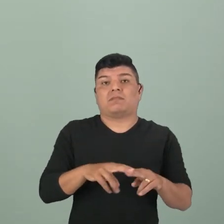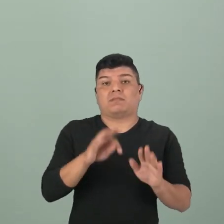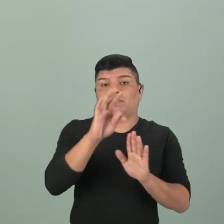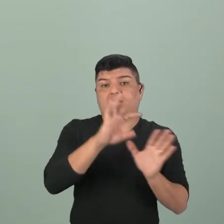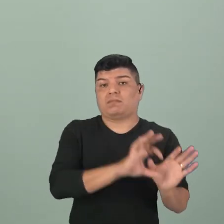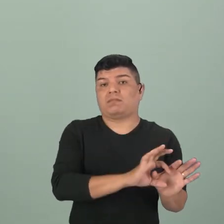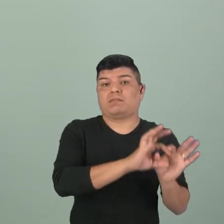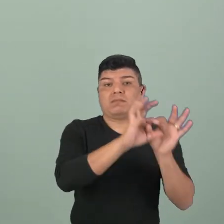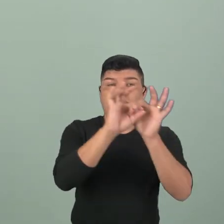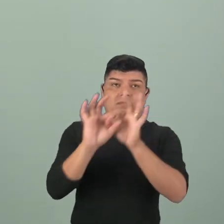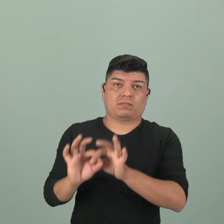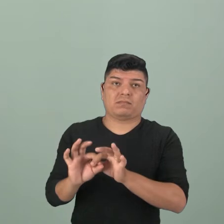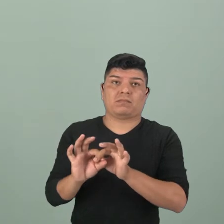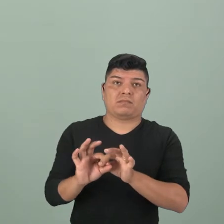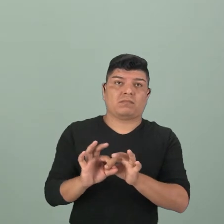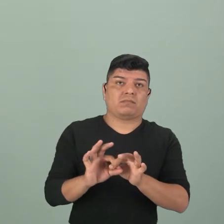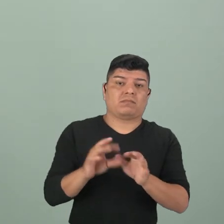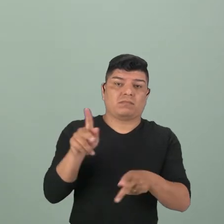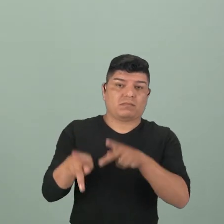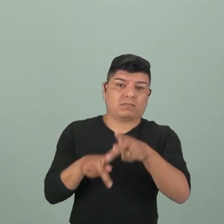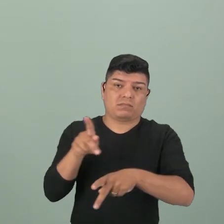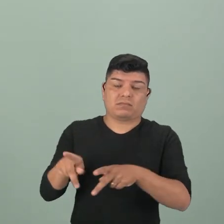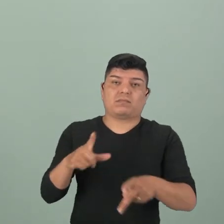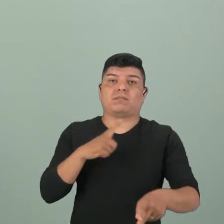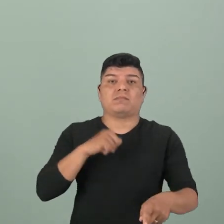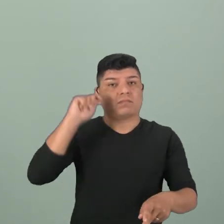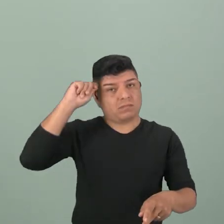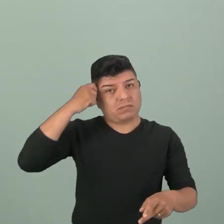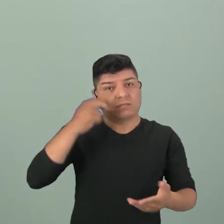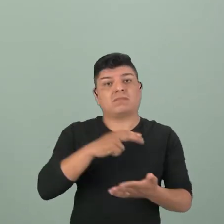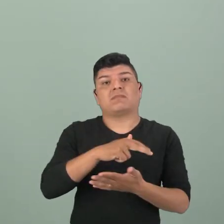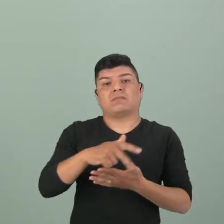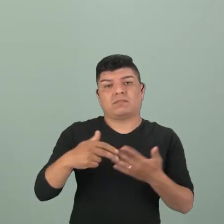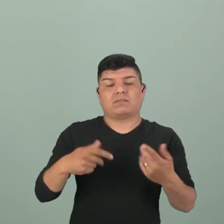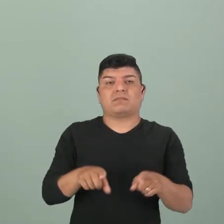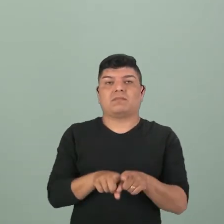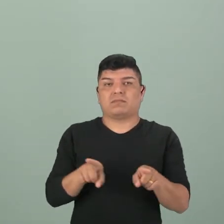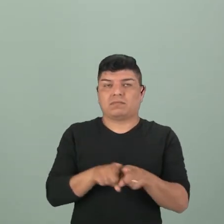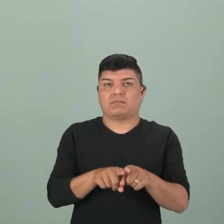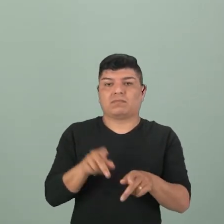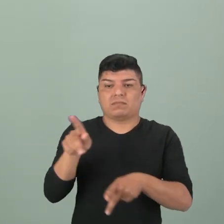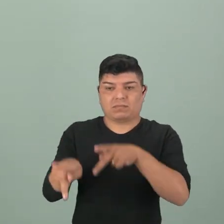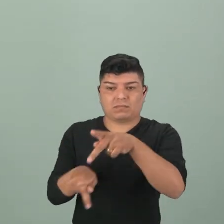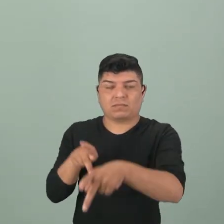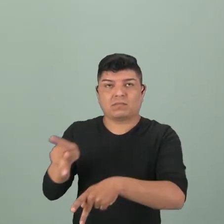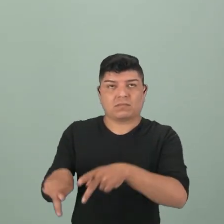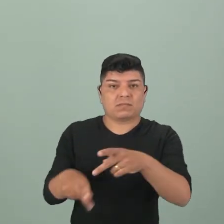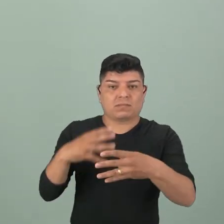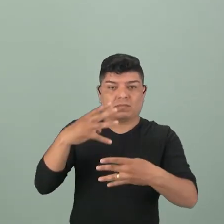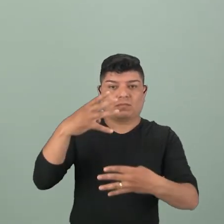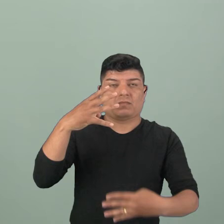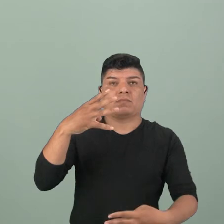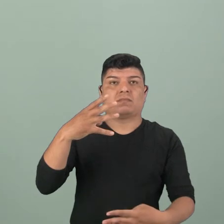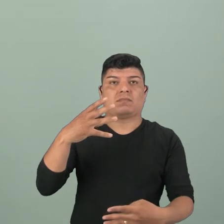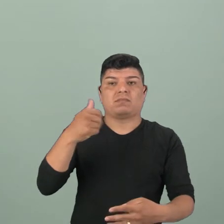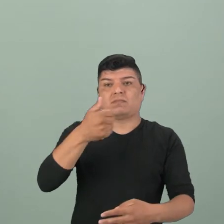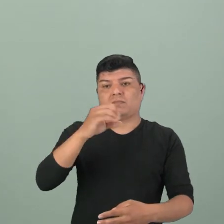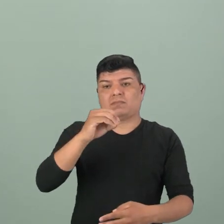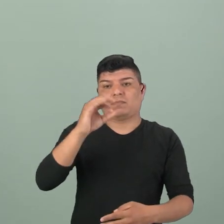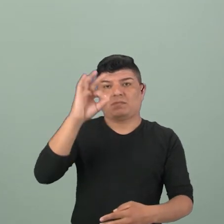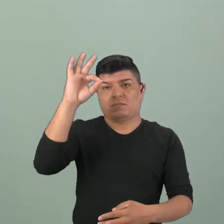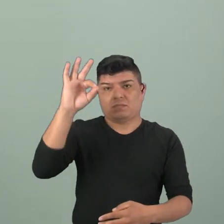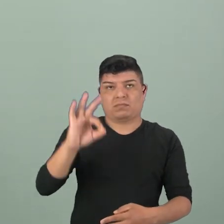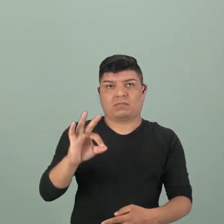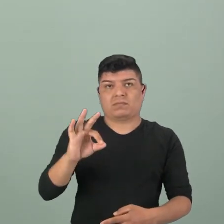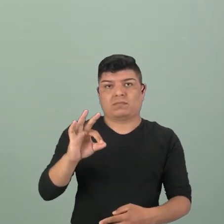uma grande maioria que é parda e também tem muitos negros na população. Então, esses dados não são 100%